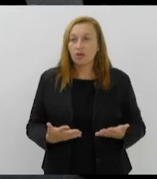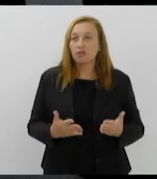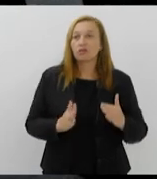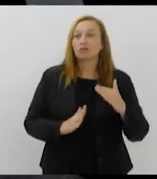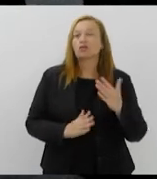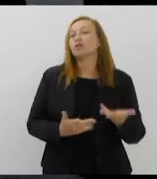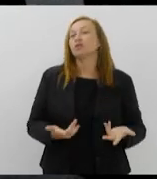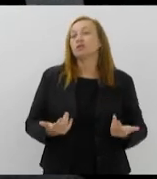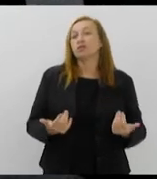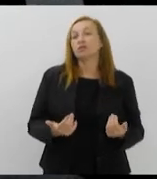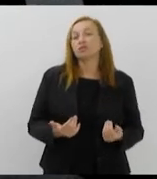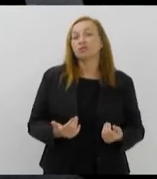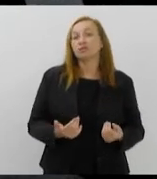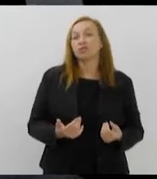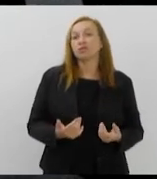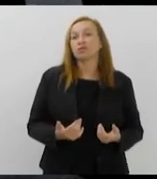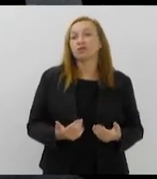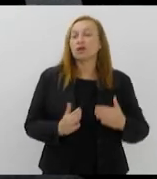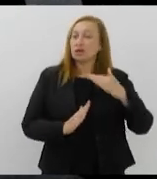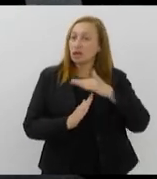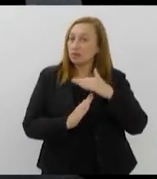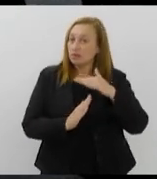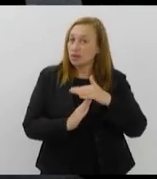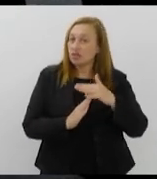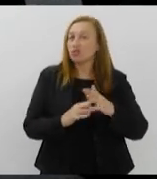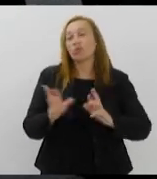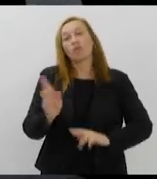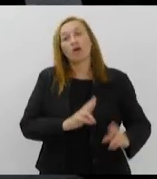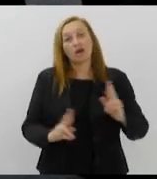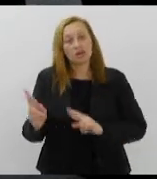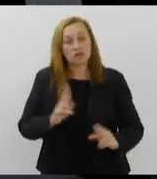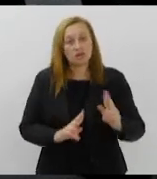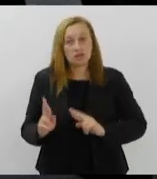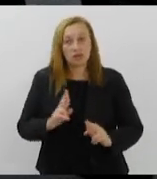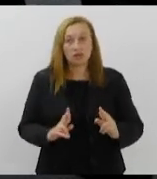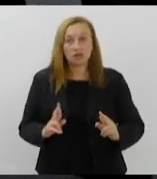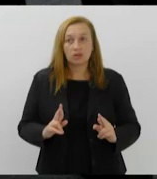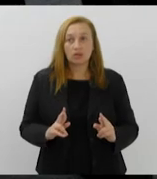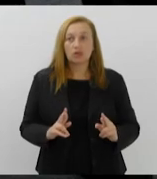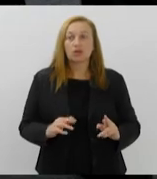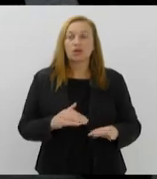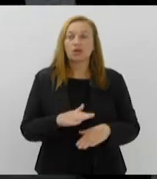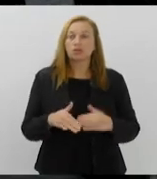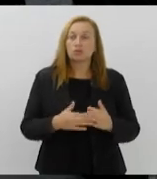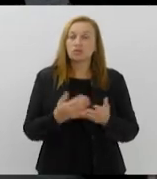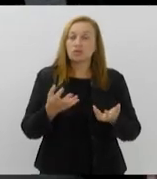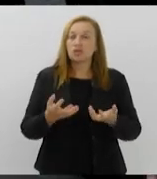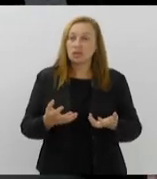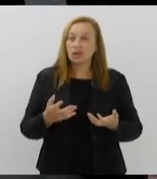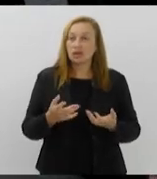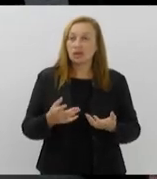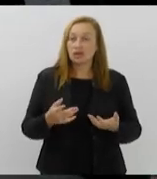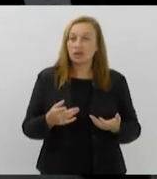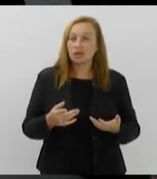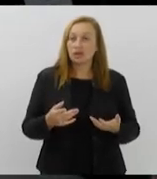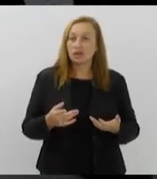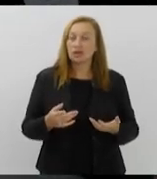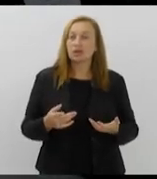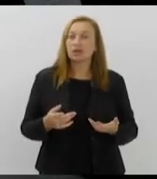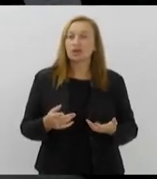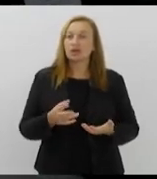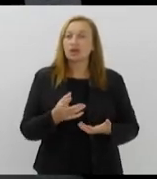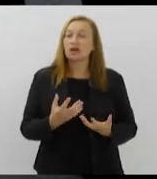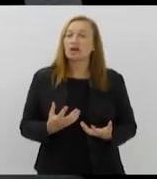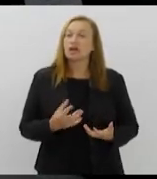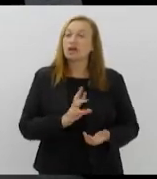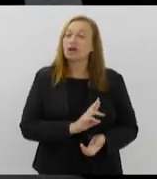limite, senhora presidenta, limite com relação àqueles e aquelas que querem professar a sua fé. Então, essa audiência